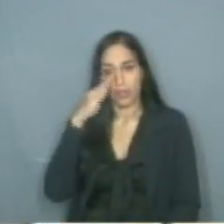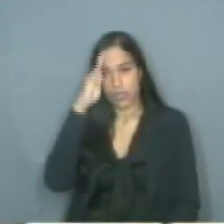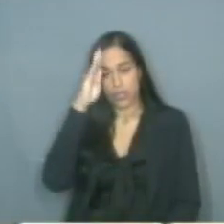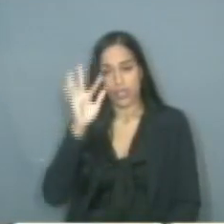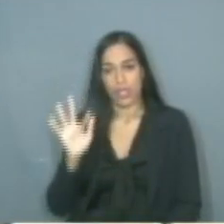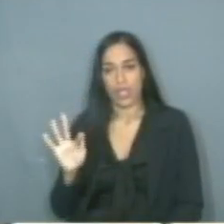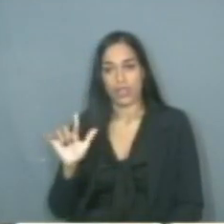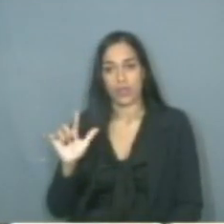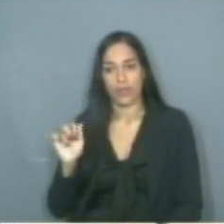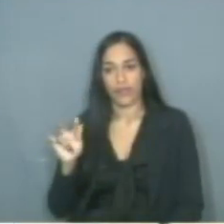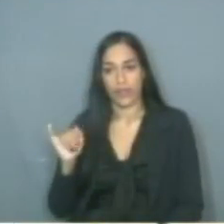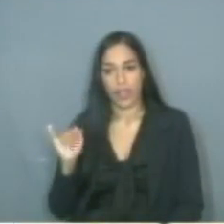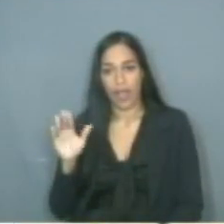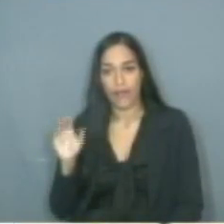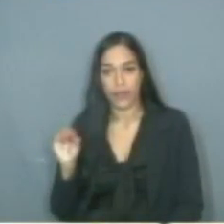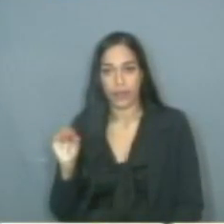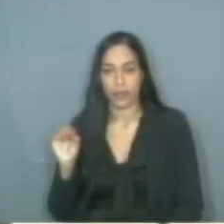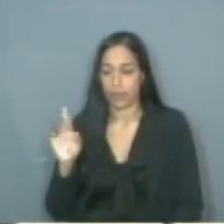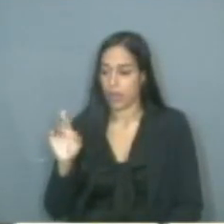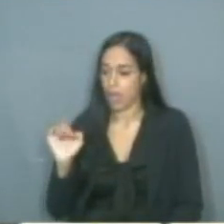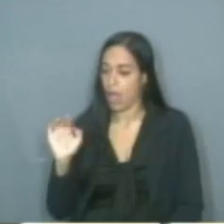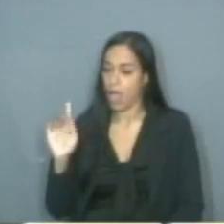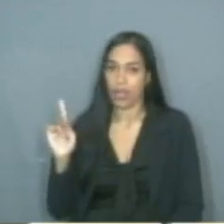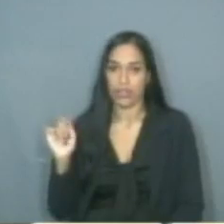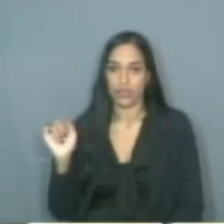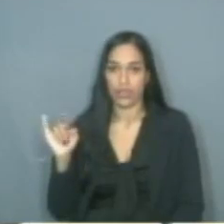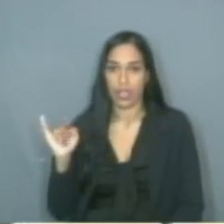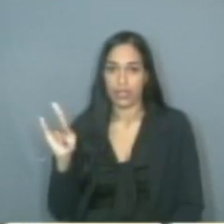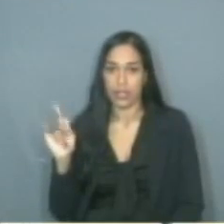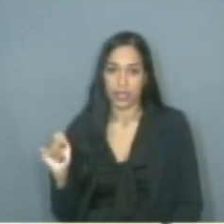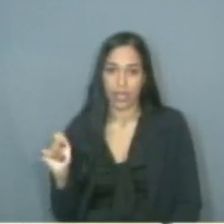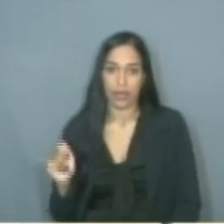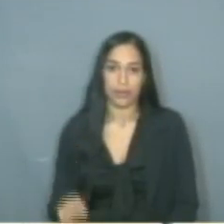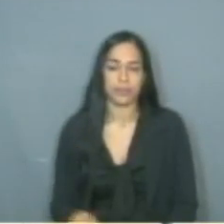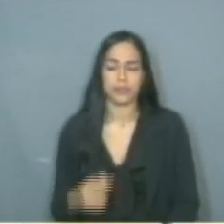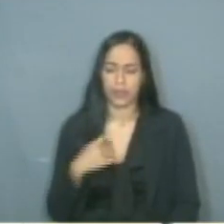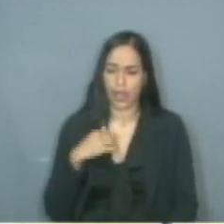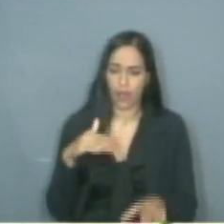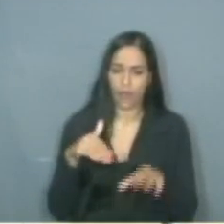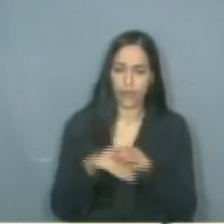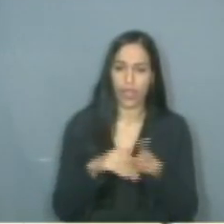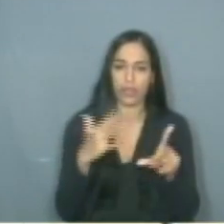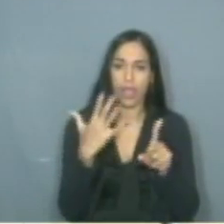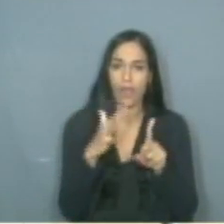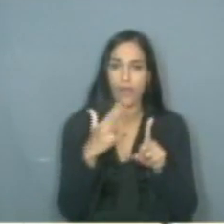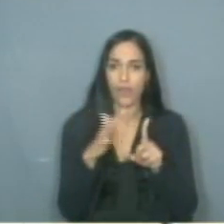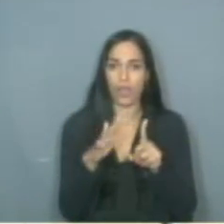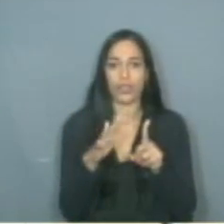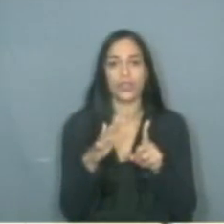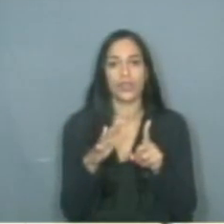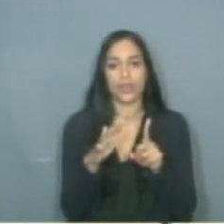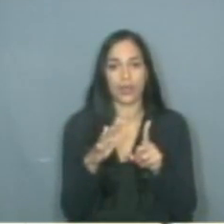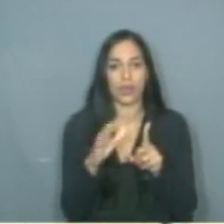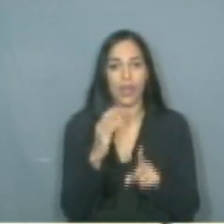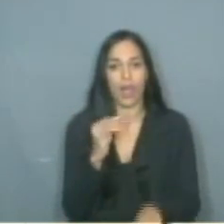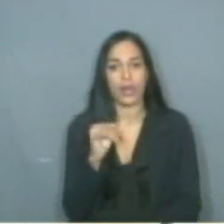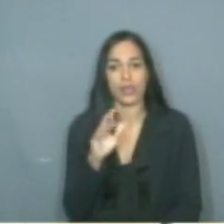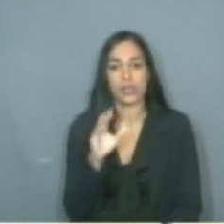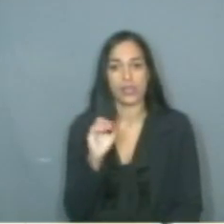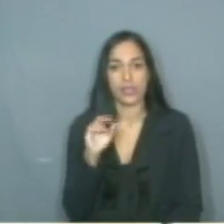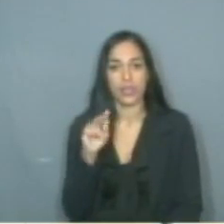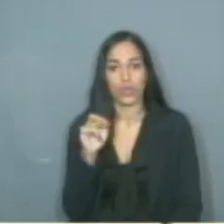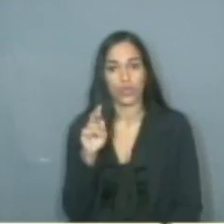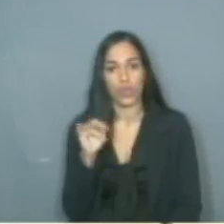vai ver na prisão? Como é que eu vou votar a favor de um voto de aplausos para Ciro